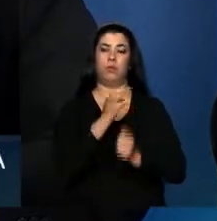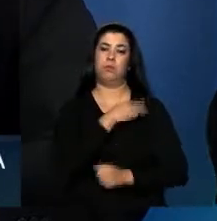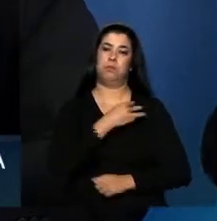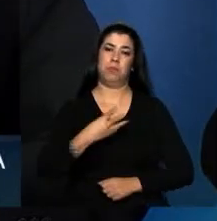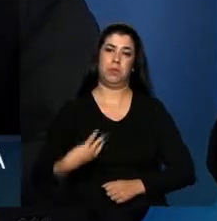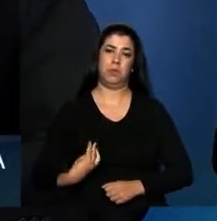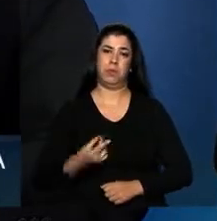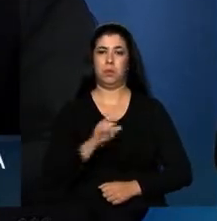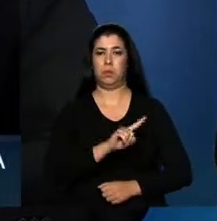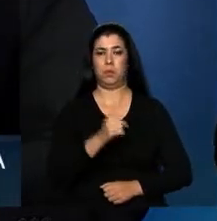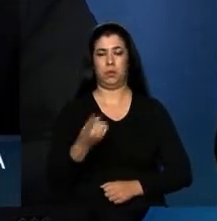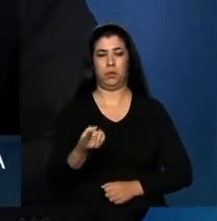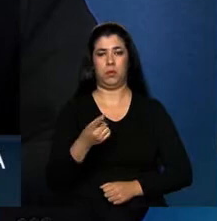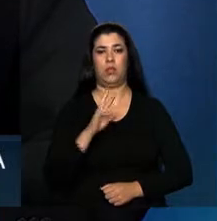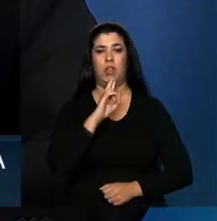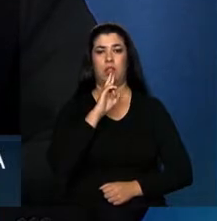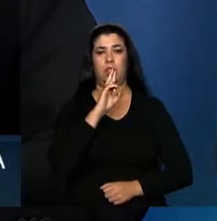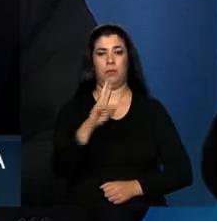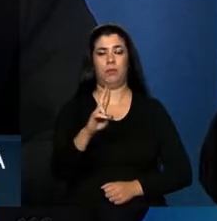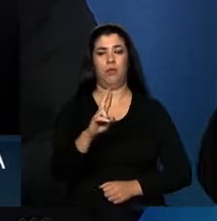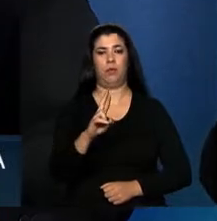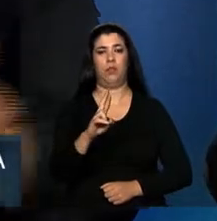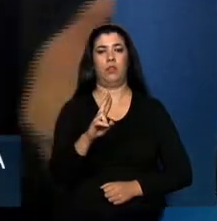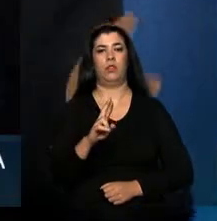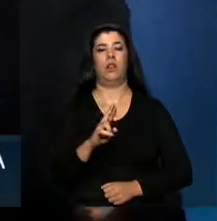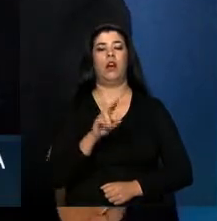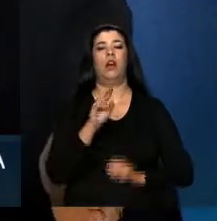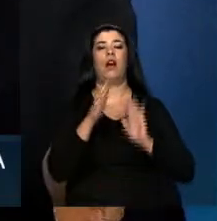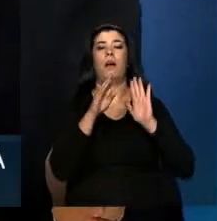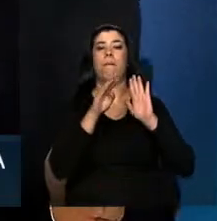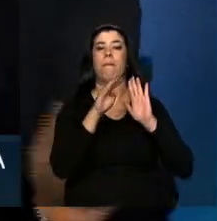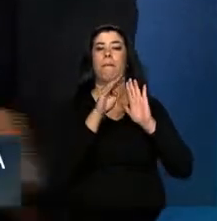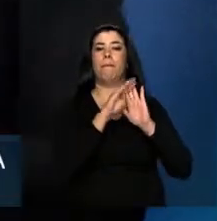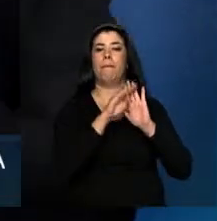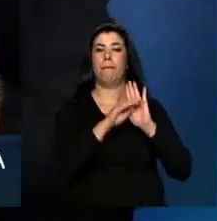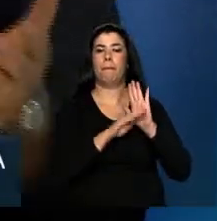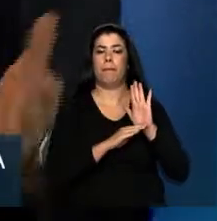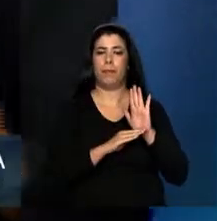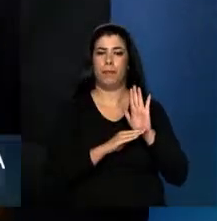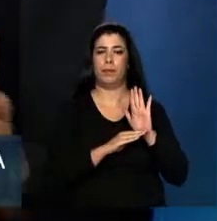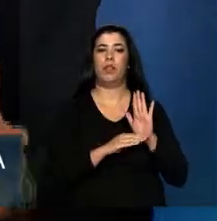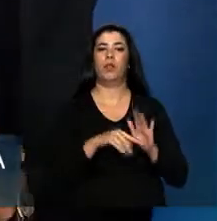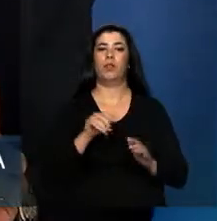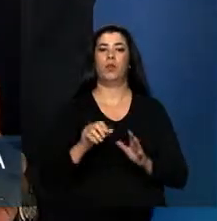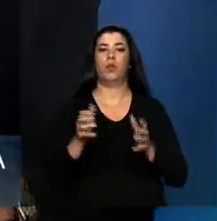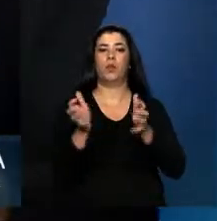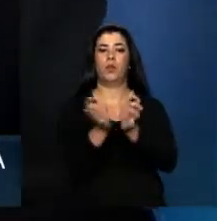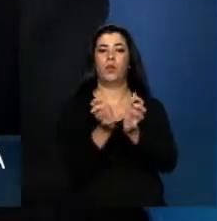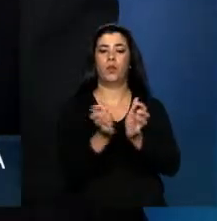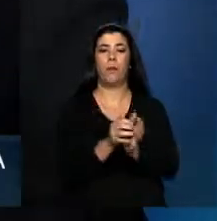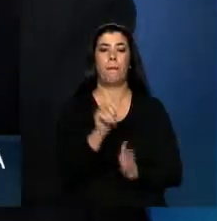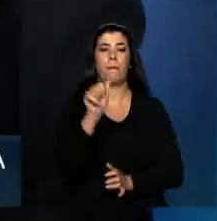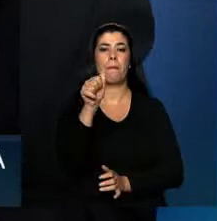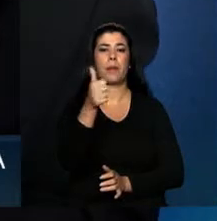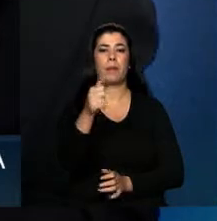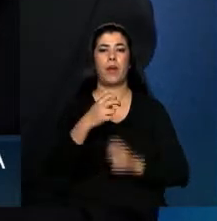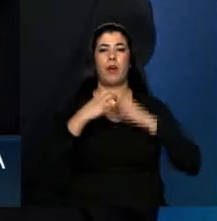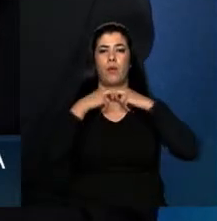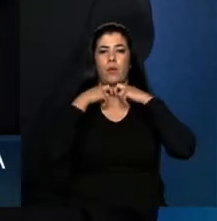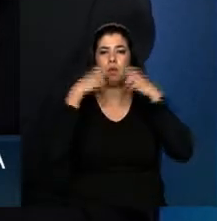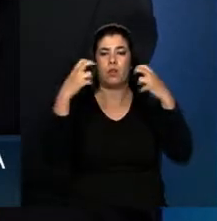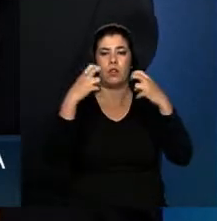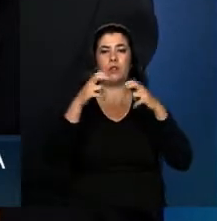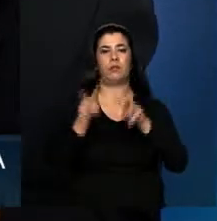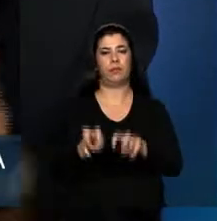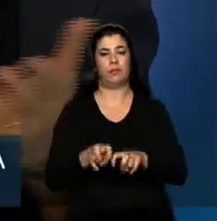do 21º Grito da Terra Brasil. O que é essa pauta? Eu vou fazer alguns pontos de resumo. Depois a pauta é pública,